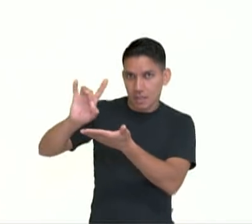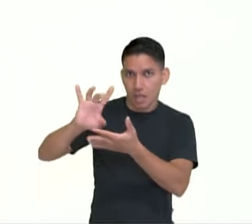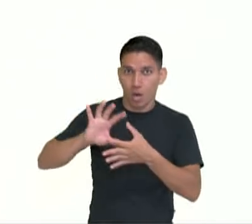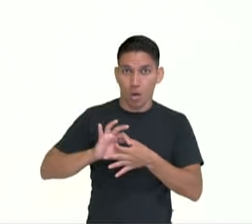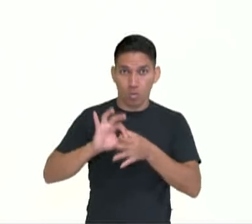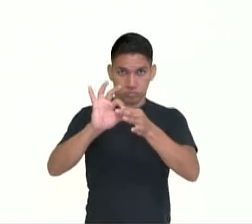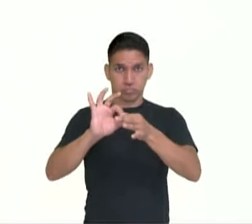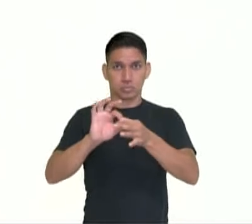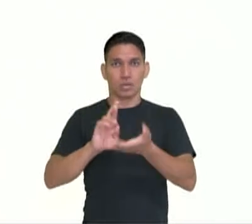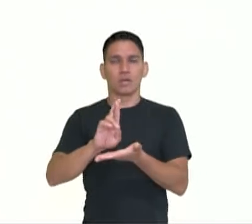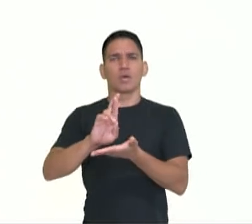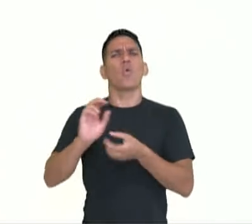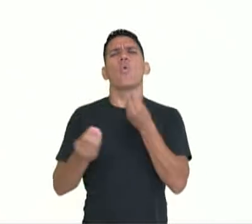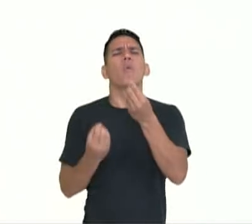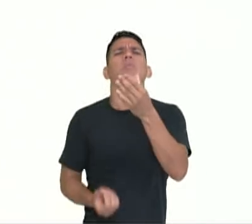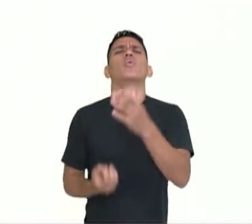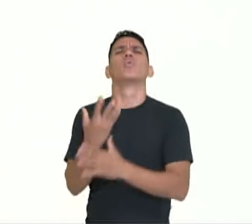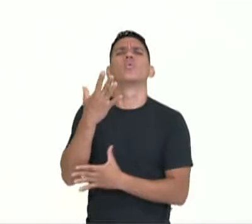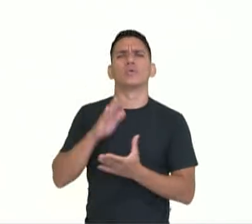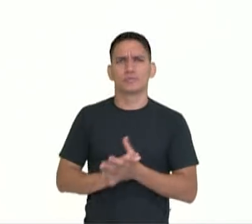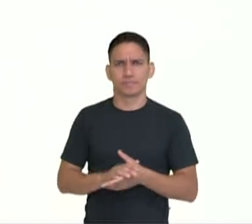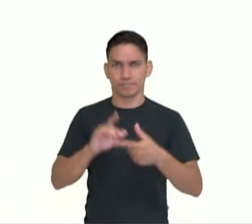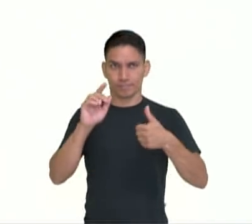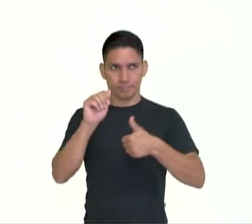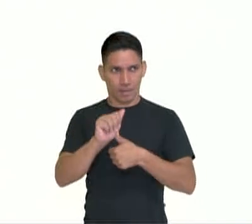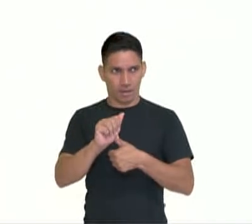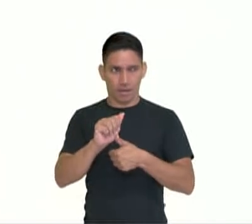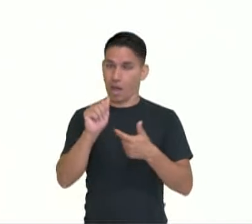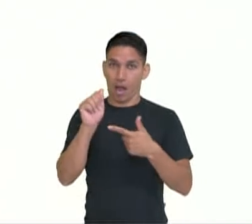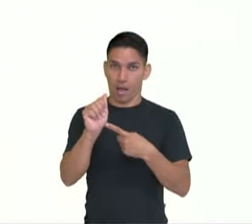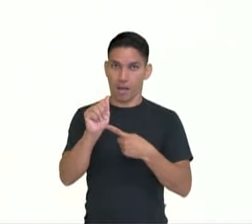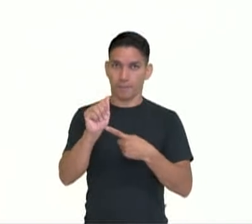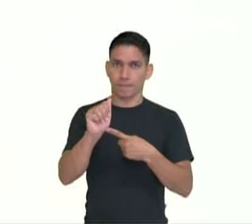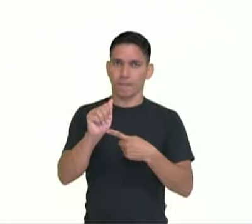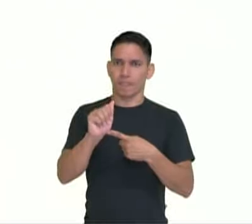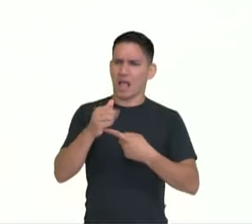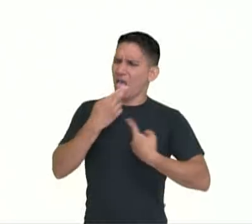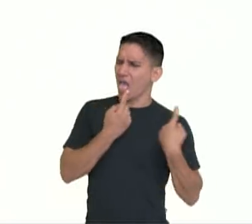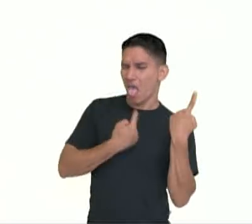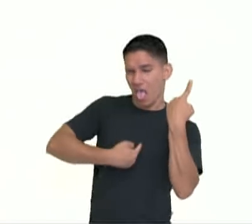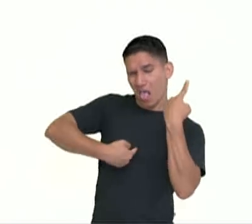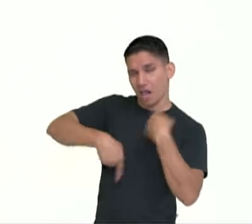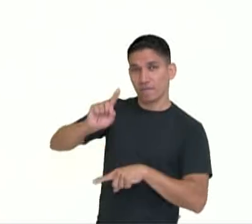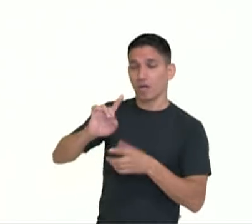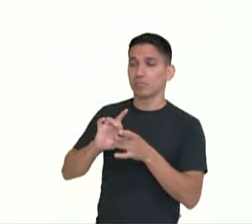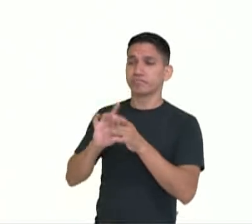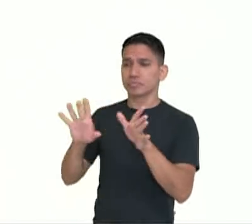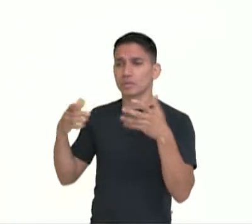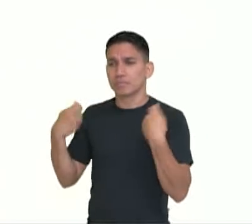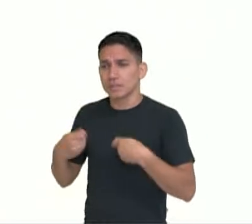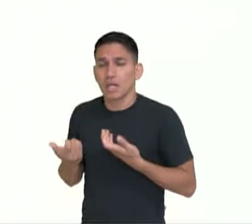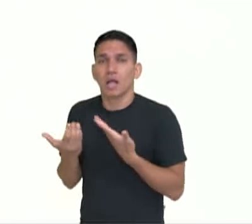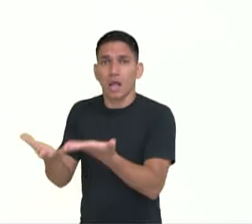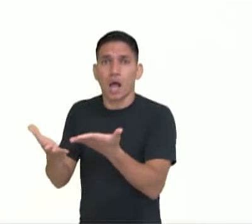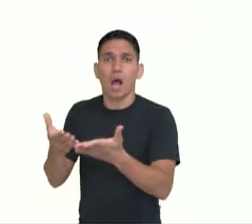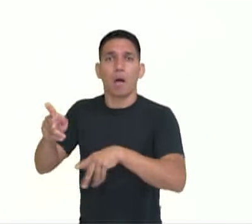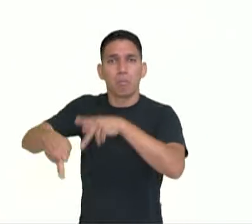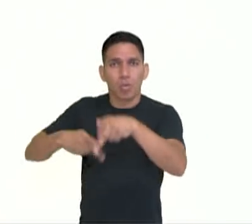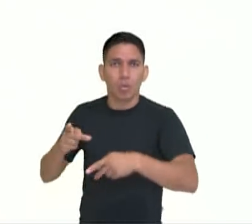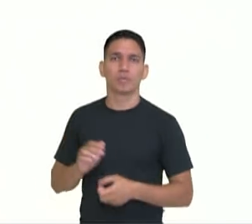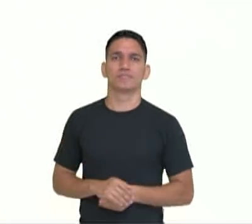seu surgimento é A. As revoltas populares que exigiam maior liberdade à população. B.